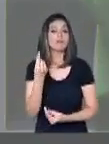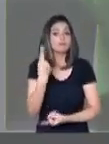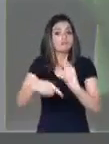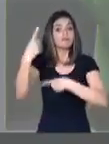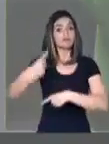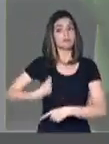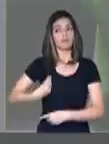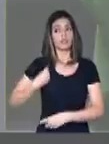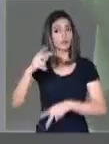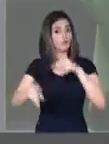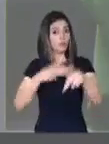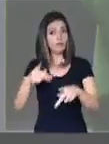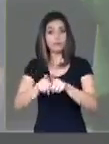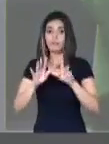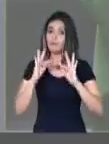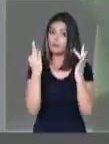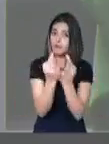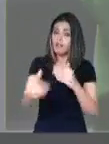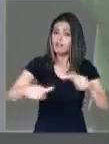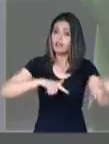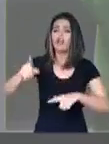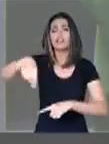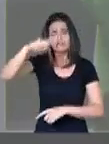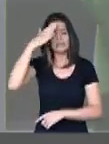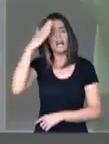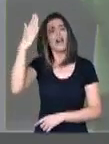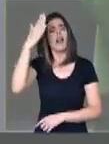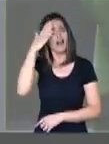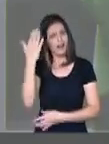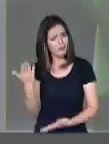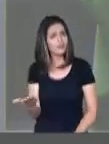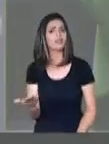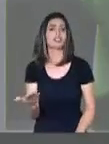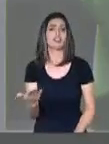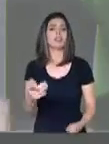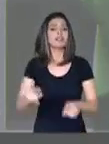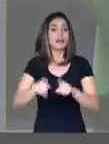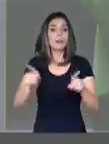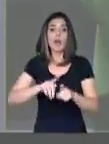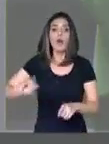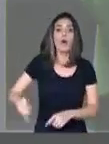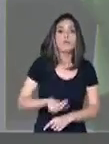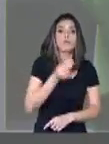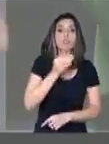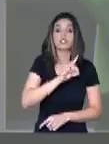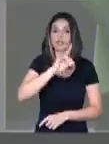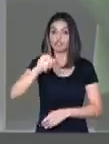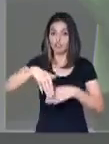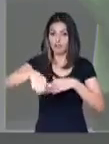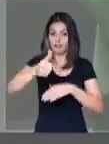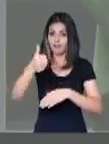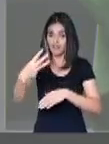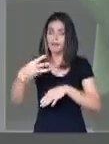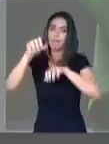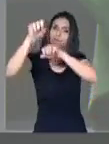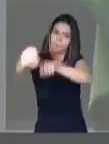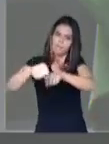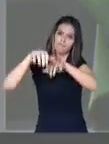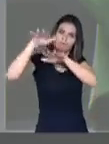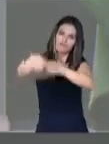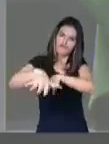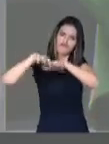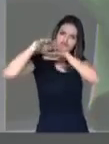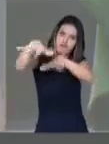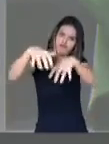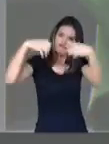do nosso povo, e as famílias trabalhadoras sabem do que eu estou falando, mas também é uma oportunidade para dizer que